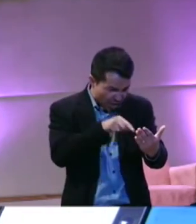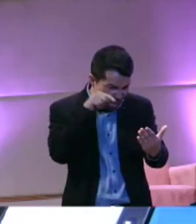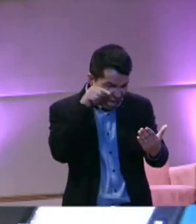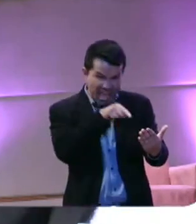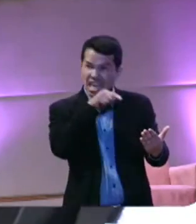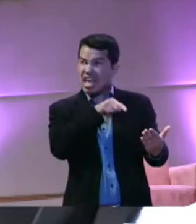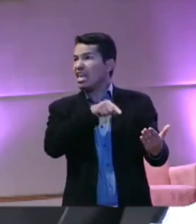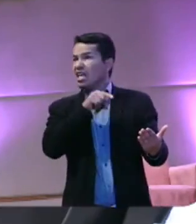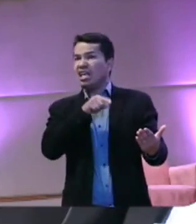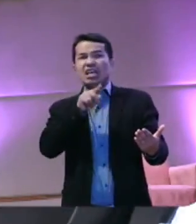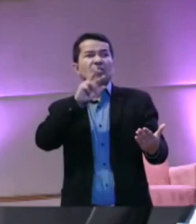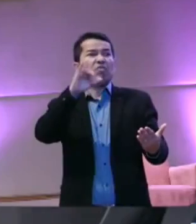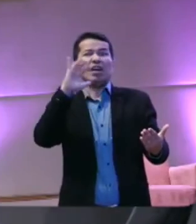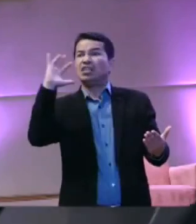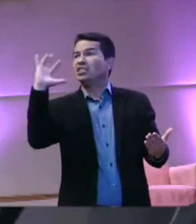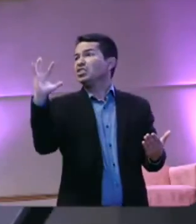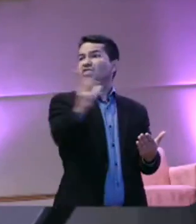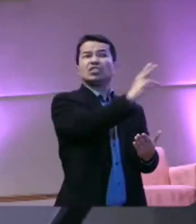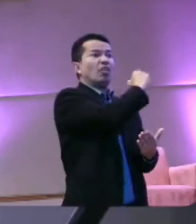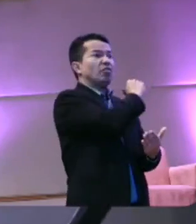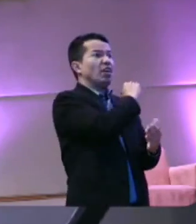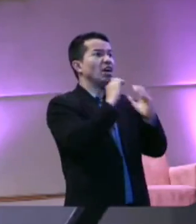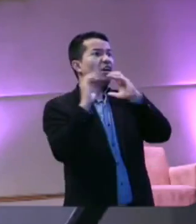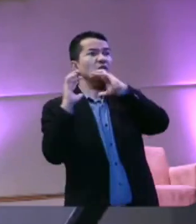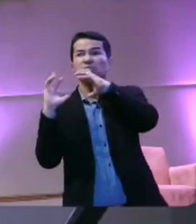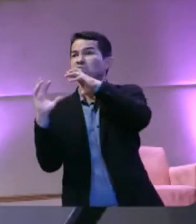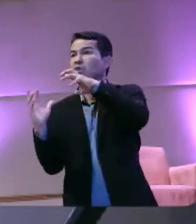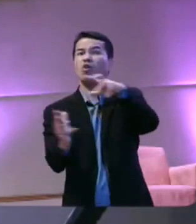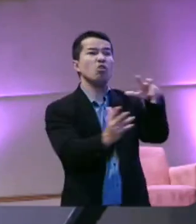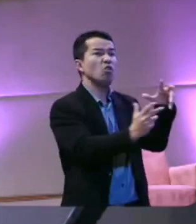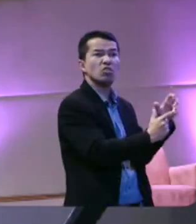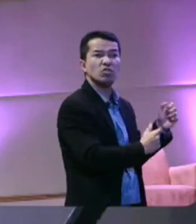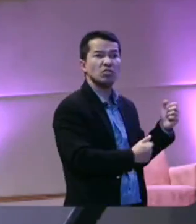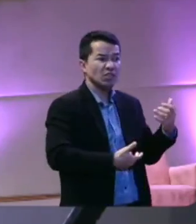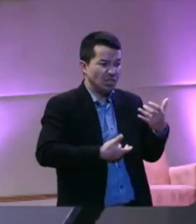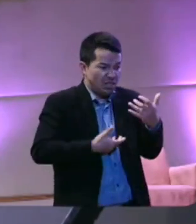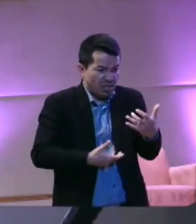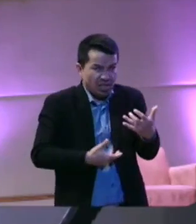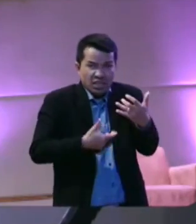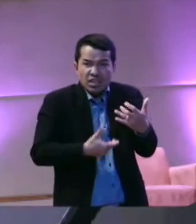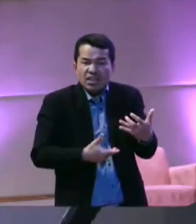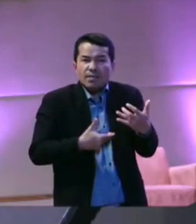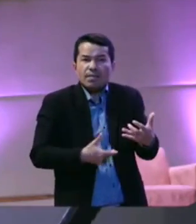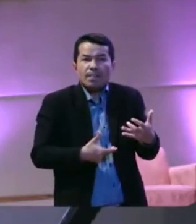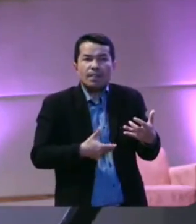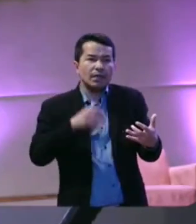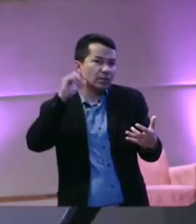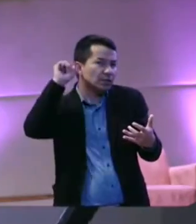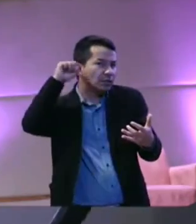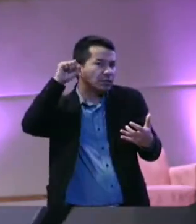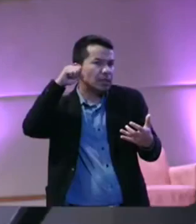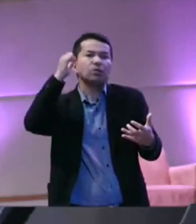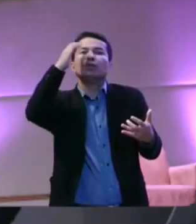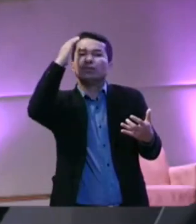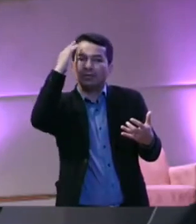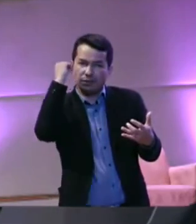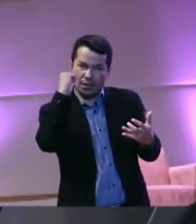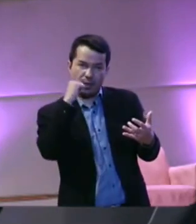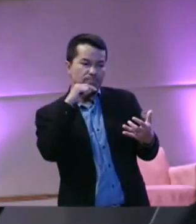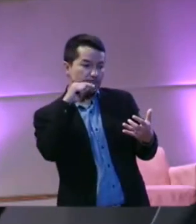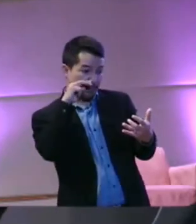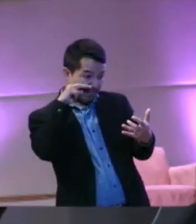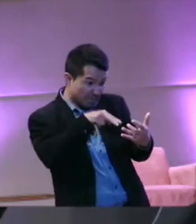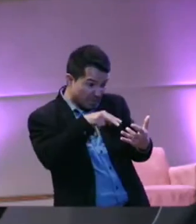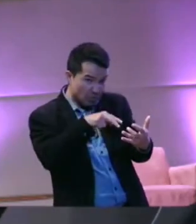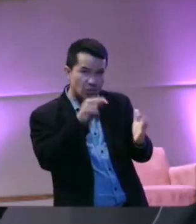redenção do Senhor. Com o menino no colo, ele sabia que ele podia morrer em paz. Foi a oração que